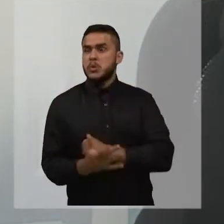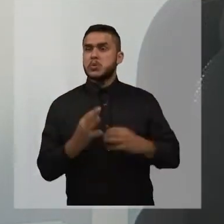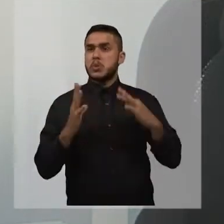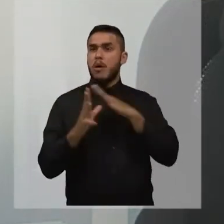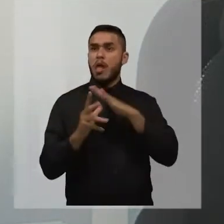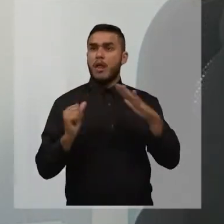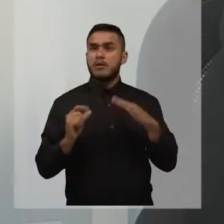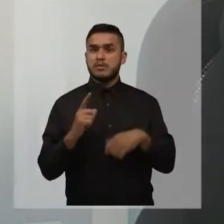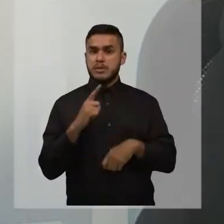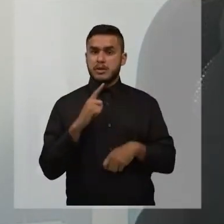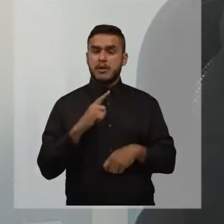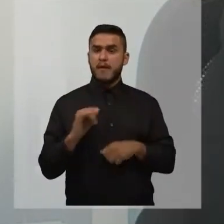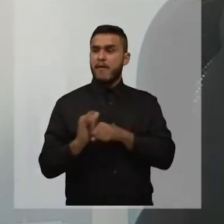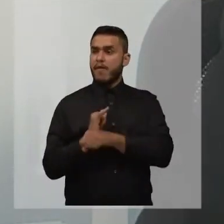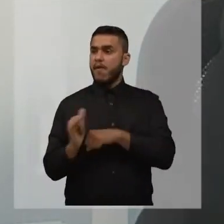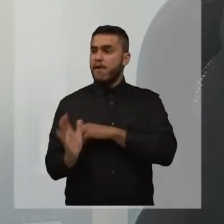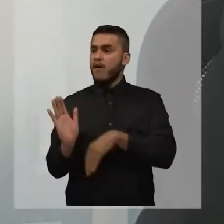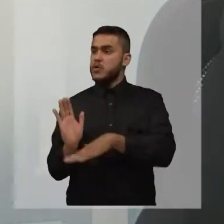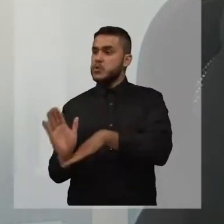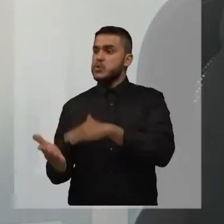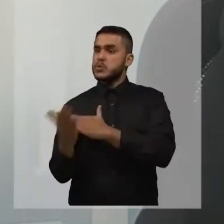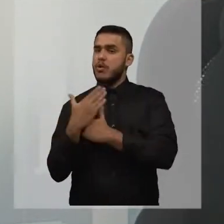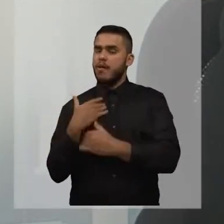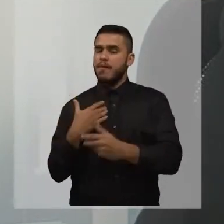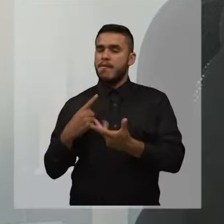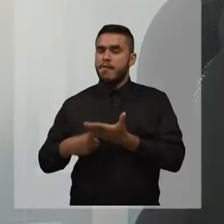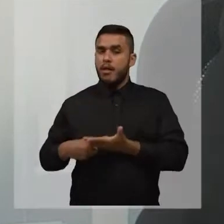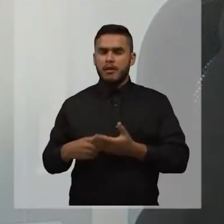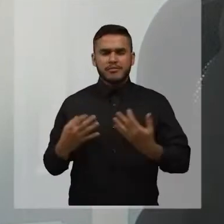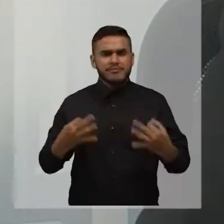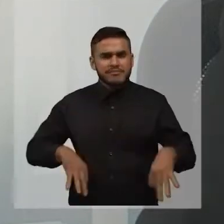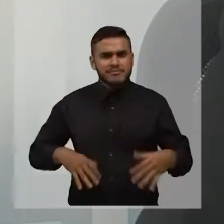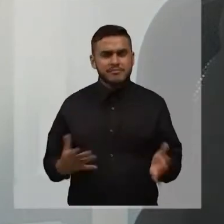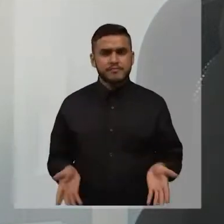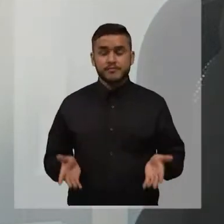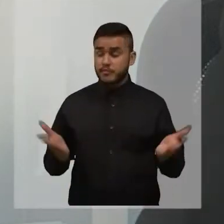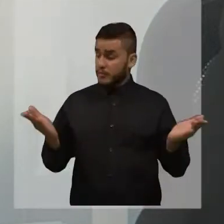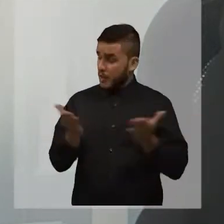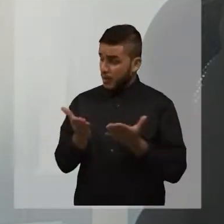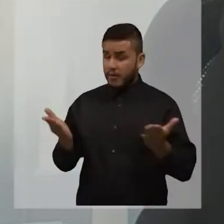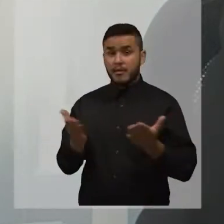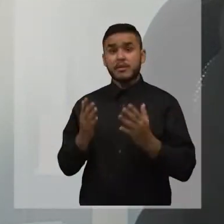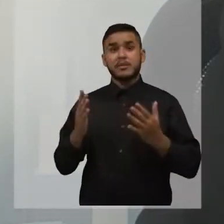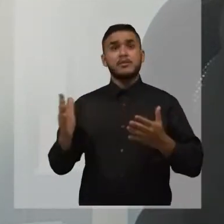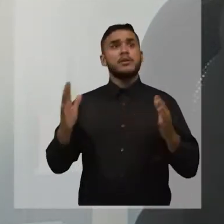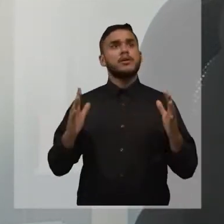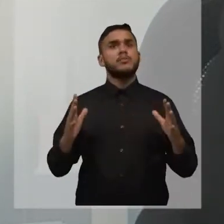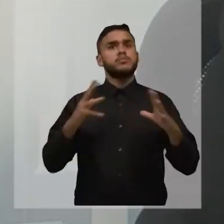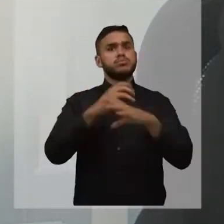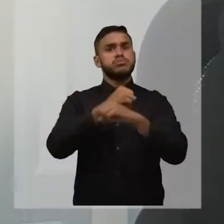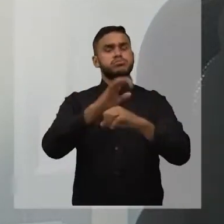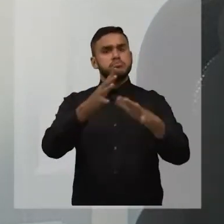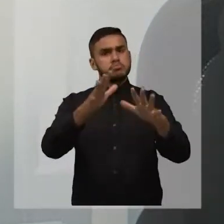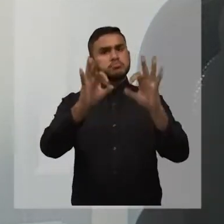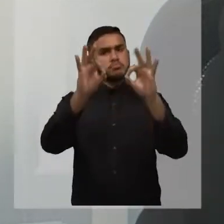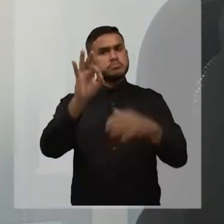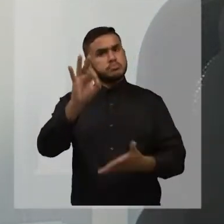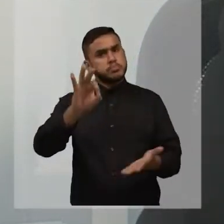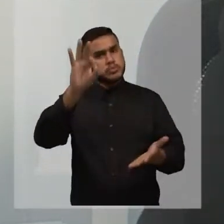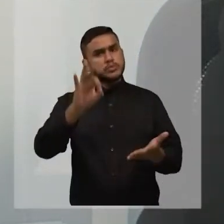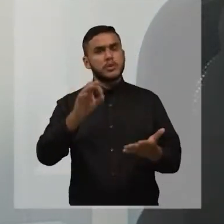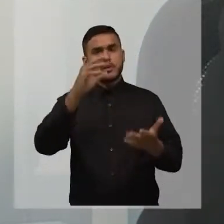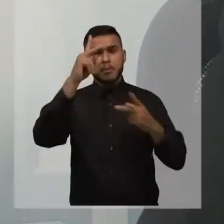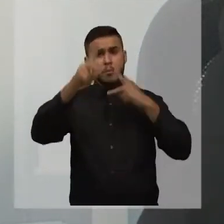Agora nós estamos vendo um caminho inverso, onde uma parcela significativa da população